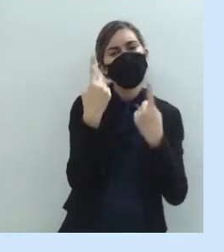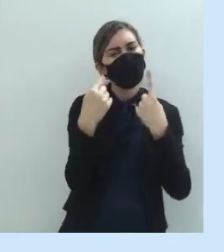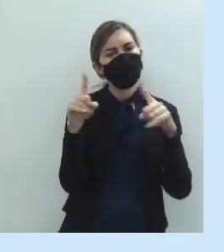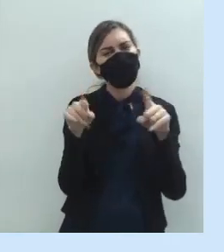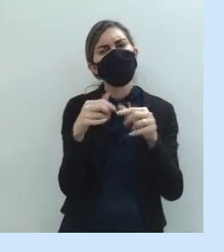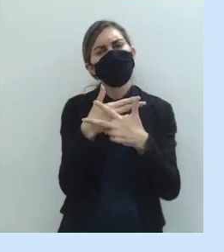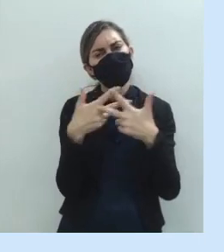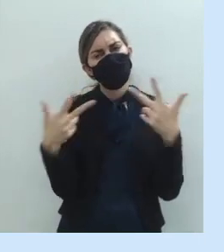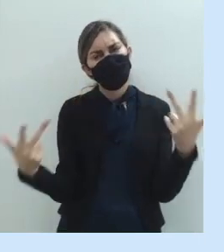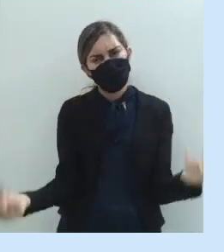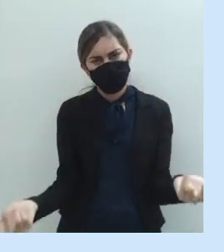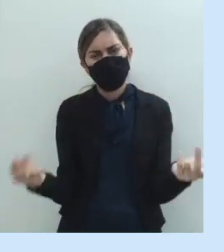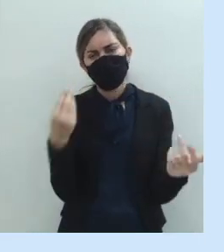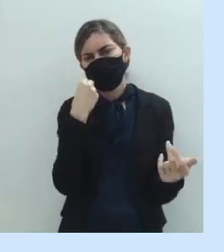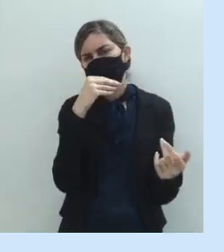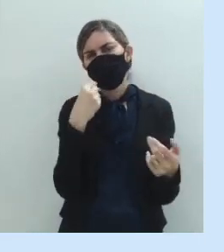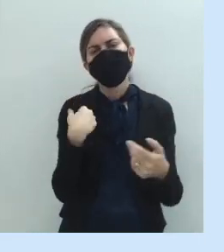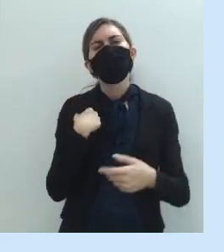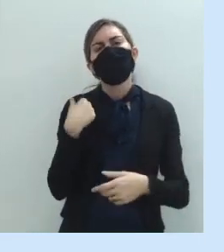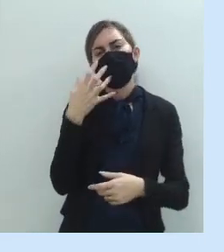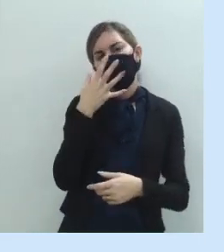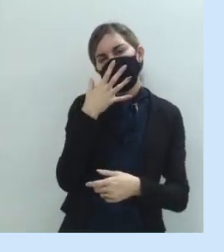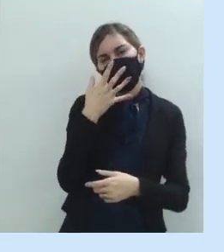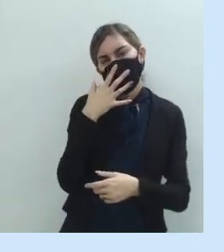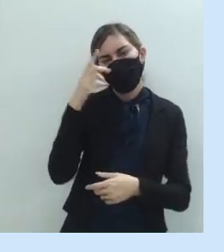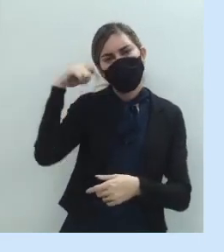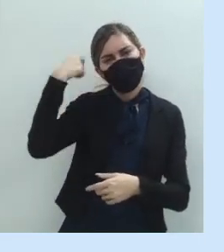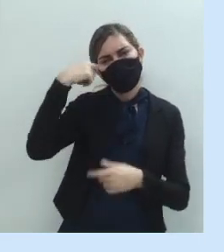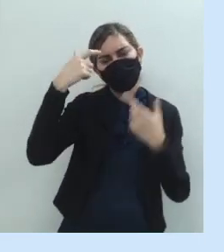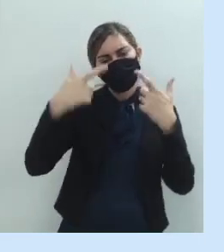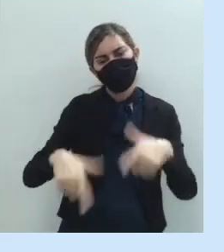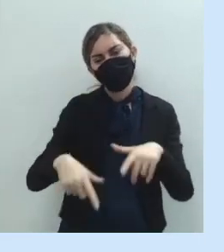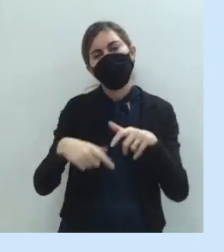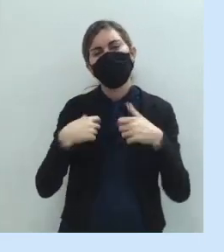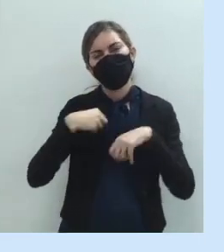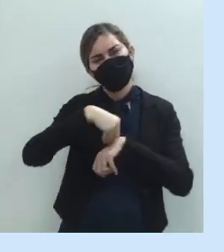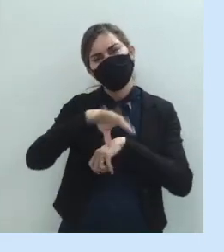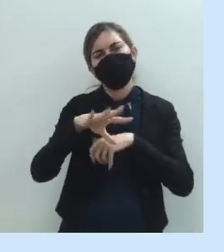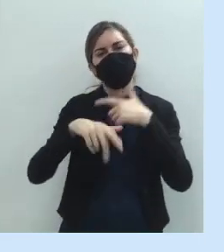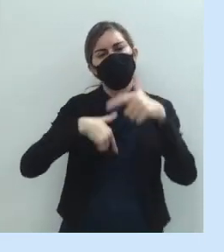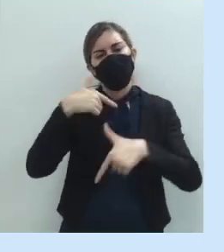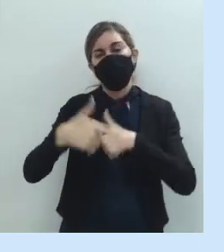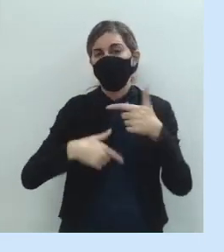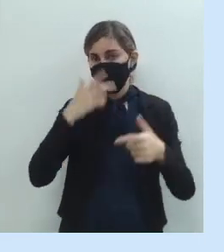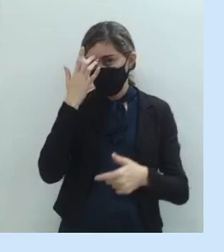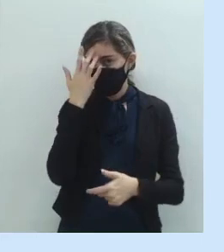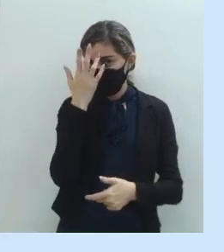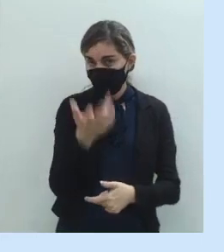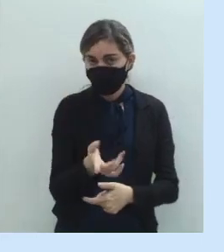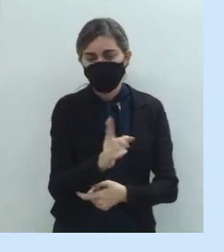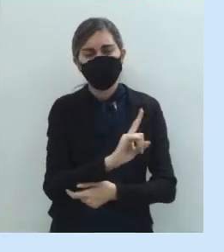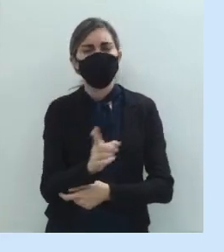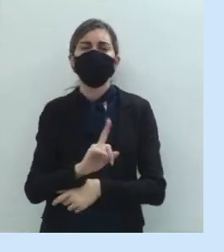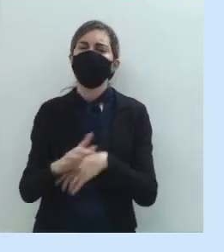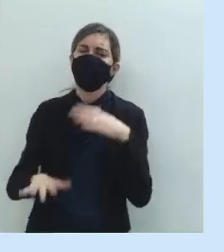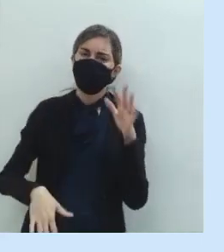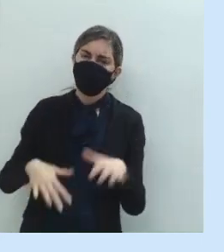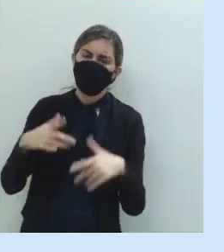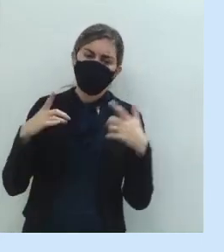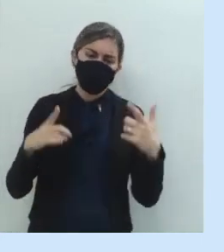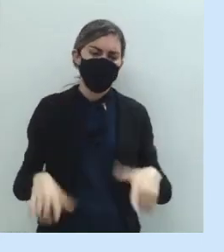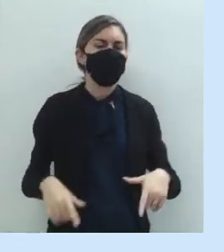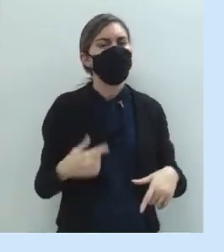de qualidade, de apreciar um artista local lançando o seu trabalho, que isso nem sempre é fácil para o artista